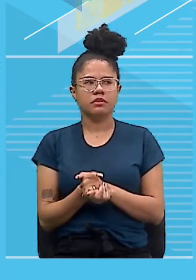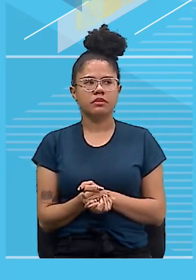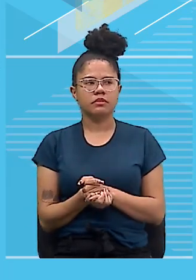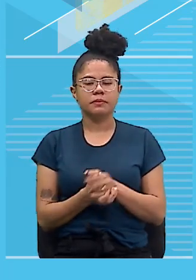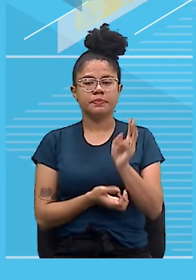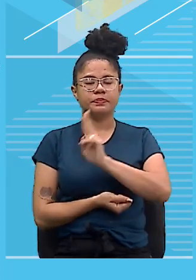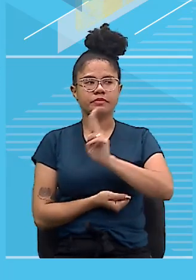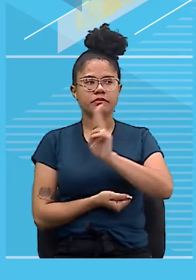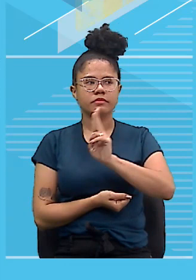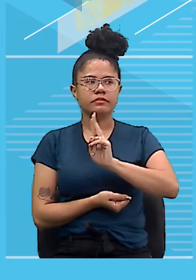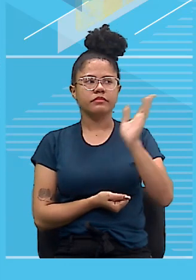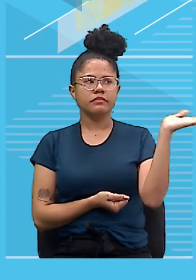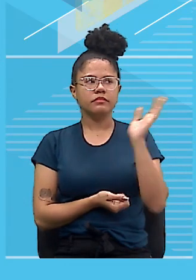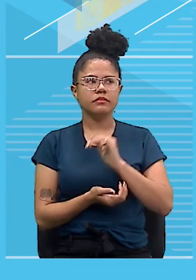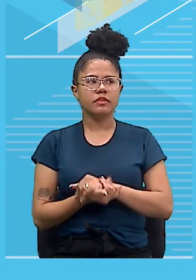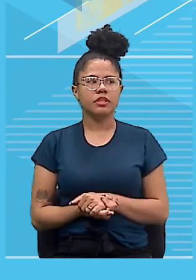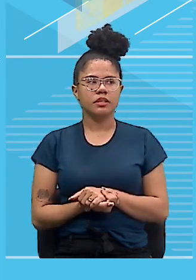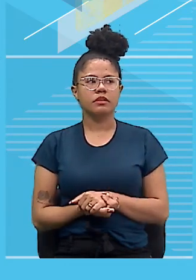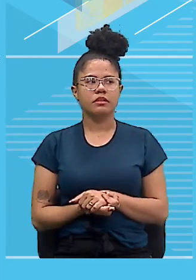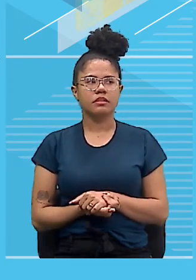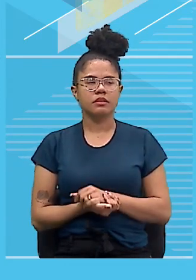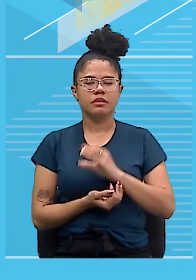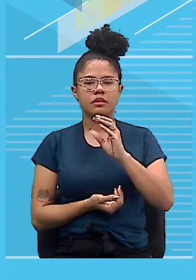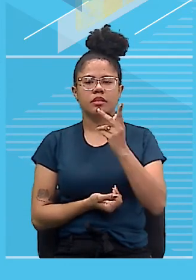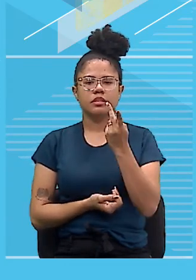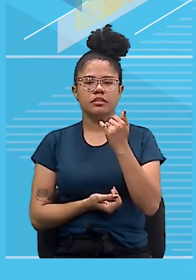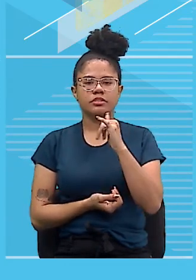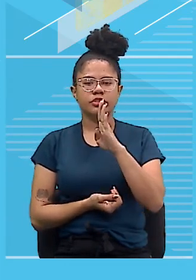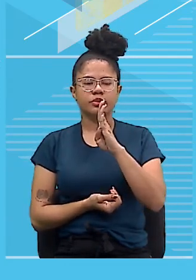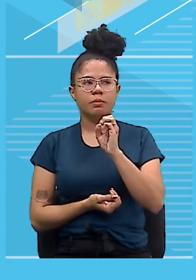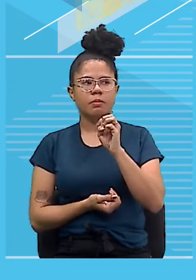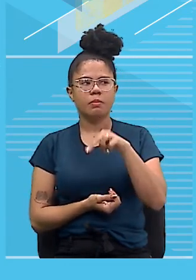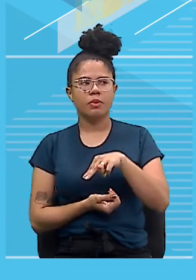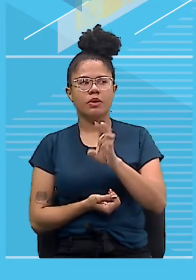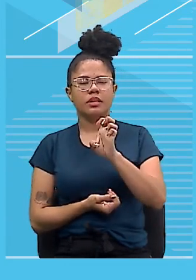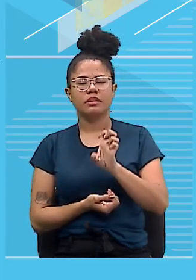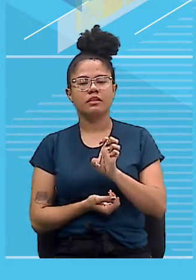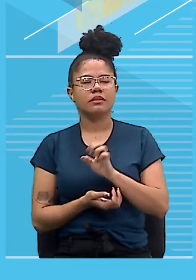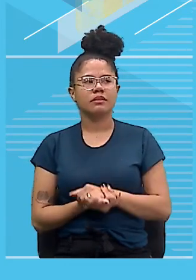o nome dessa região é chamada de Chibi agora lascou